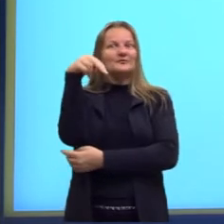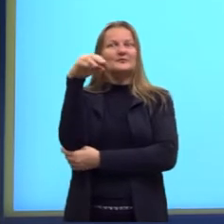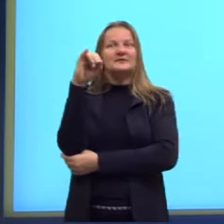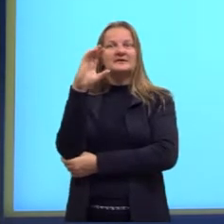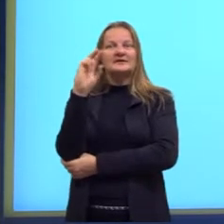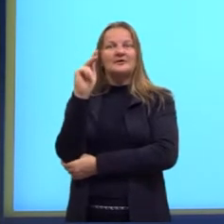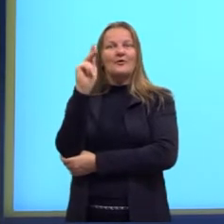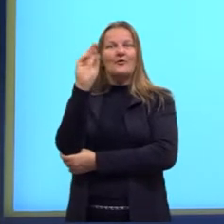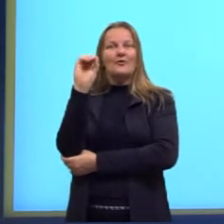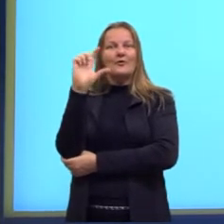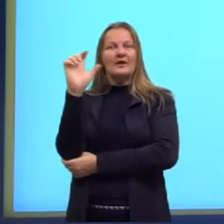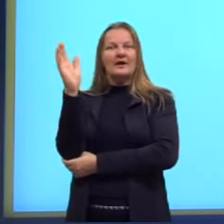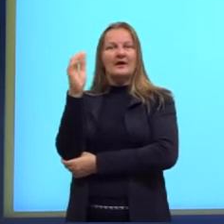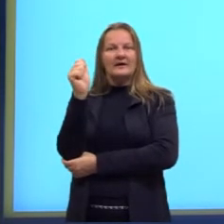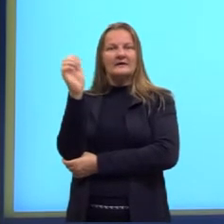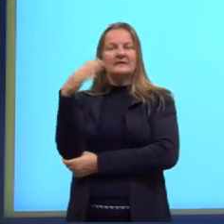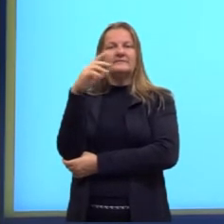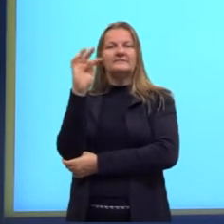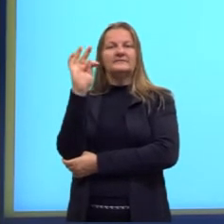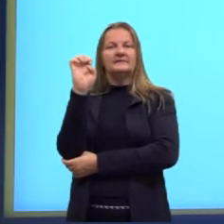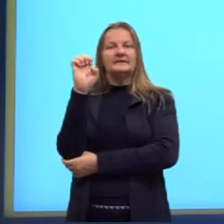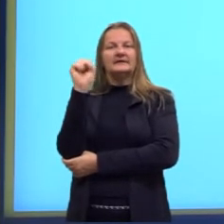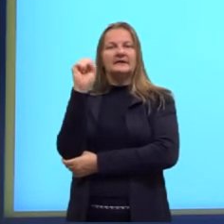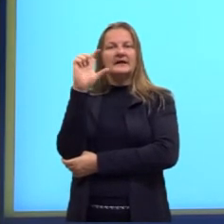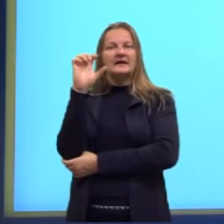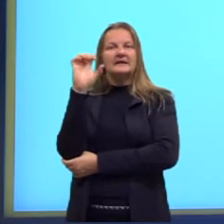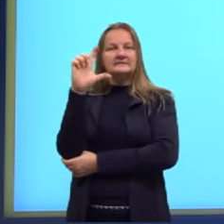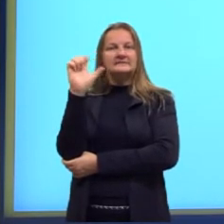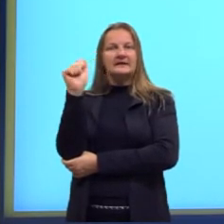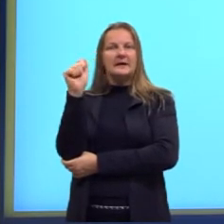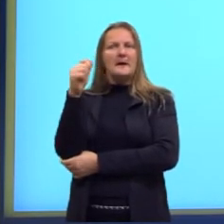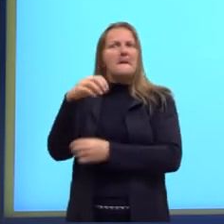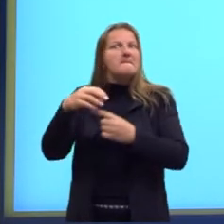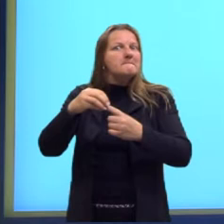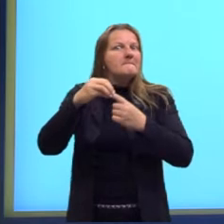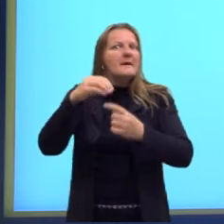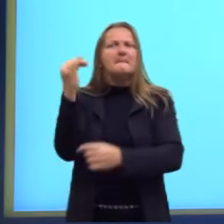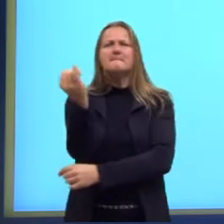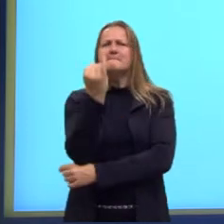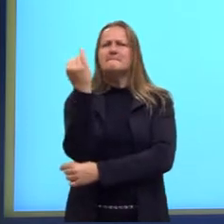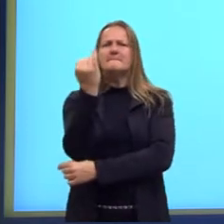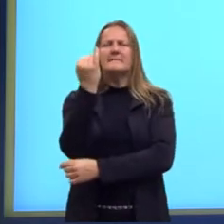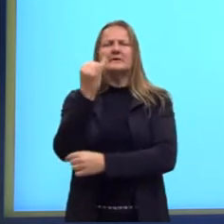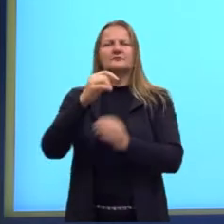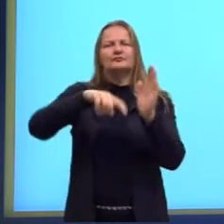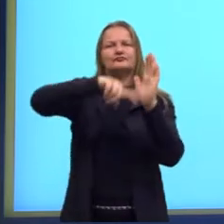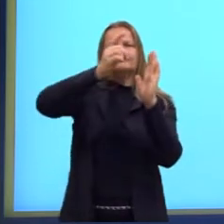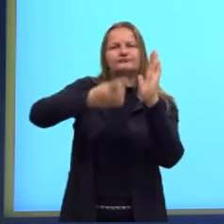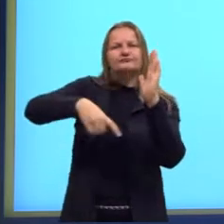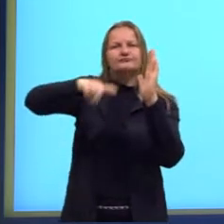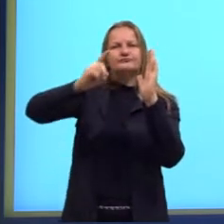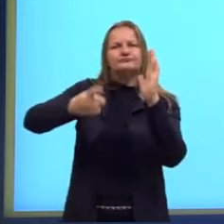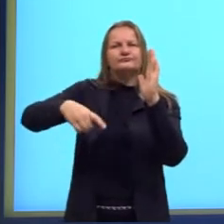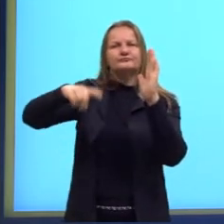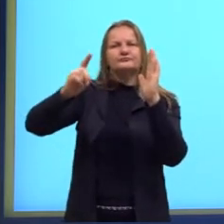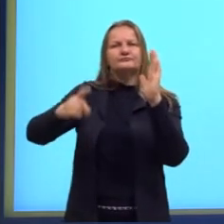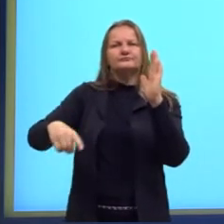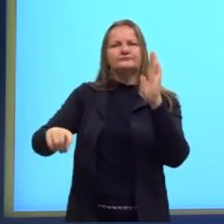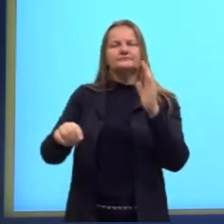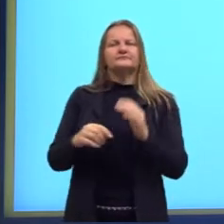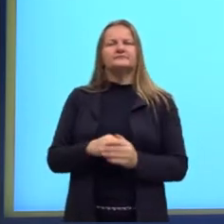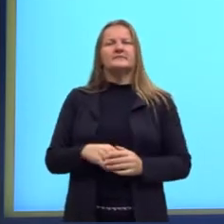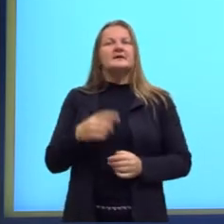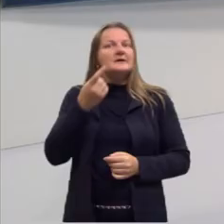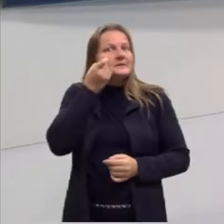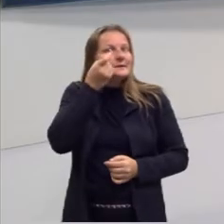quero um inventor Oi e ele era o principal né quando se fala em corrente alternada certo é